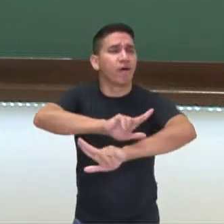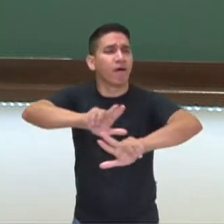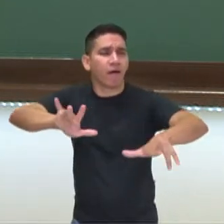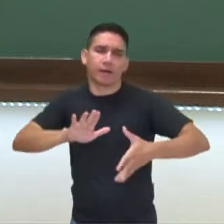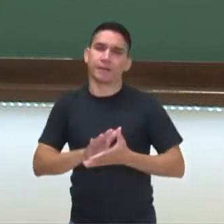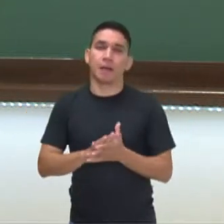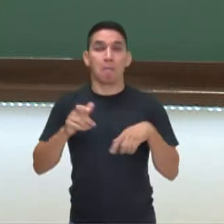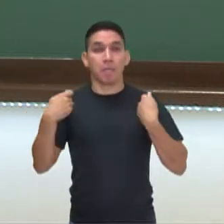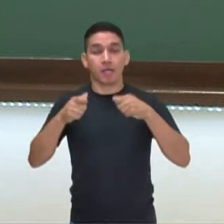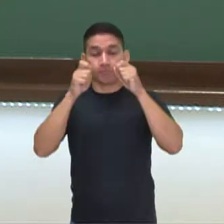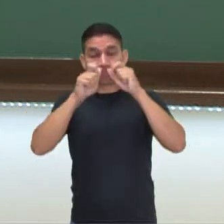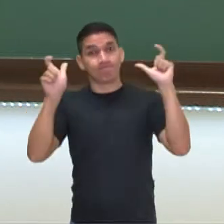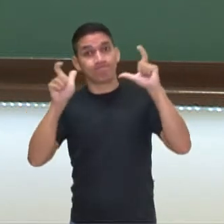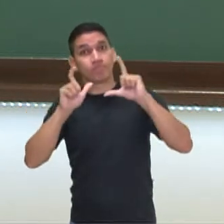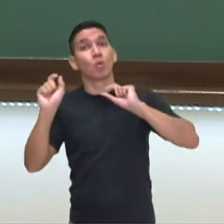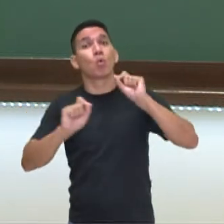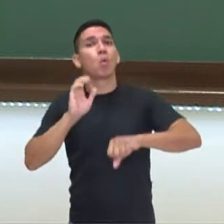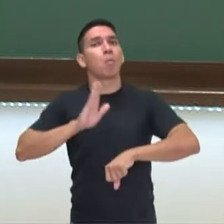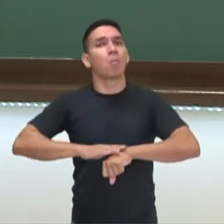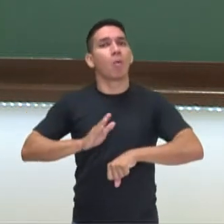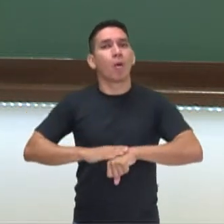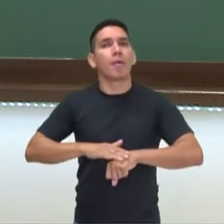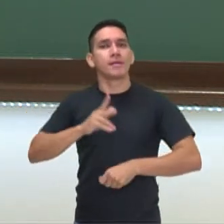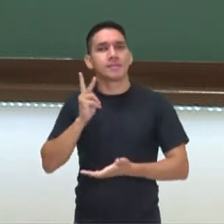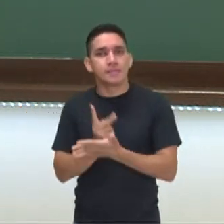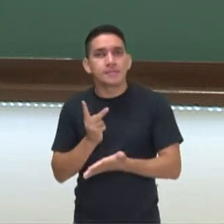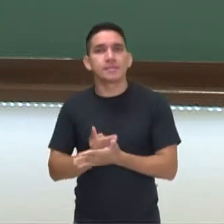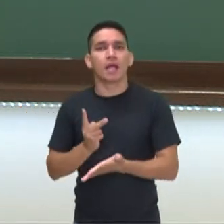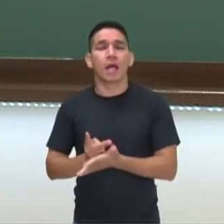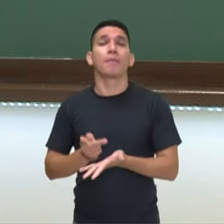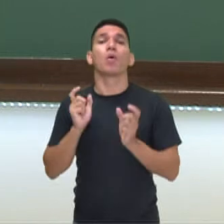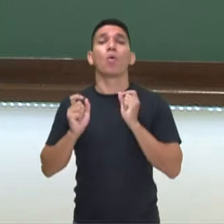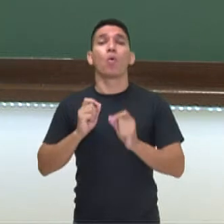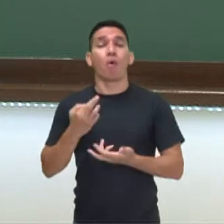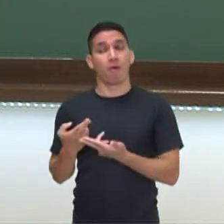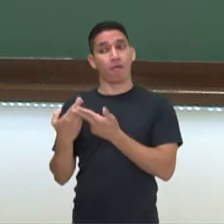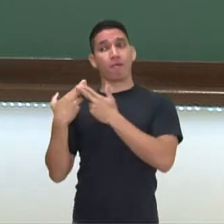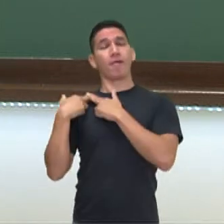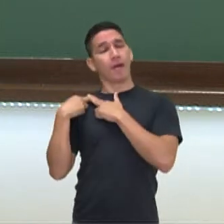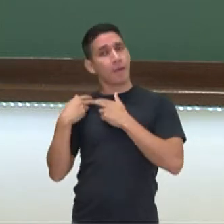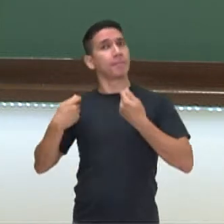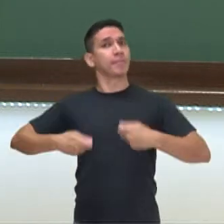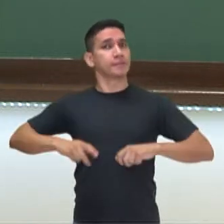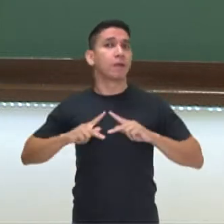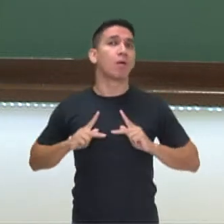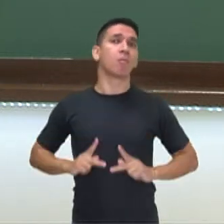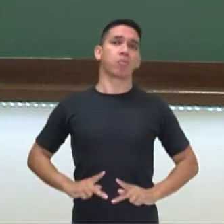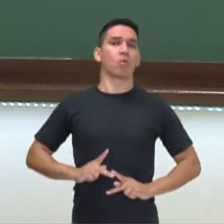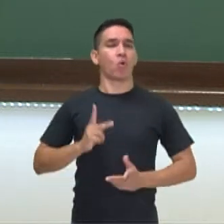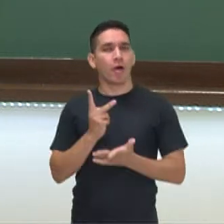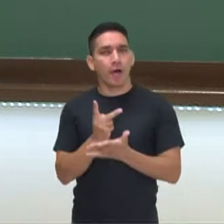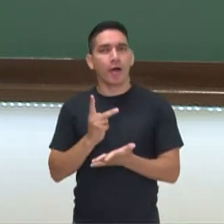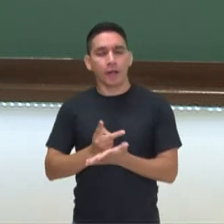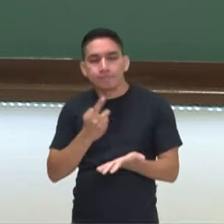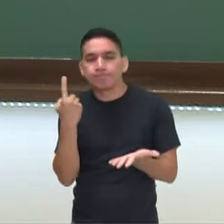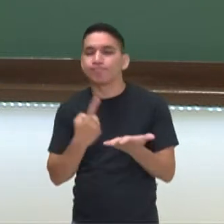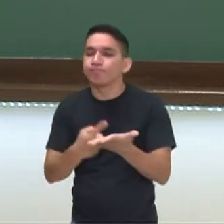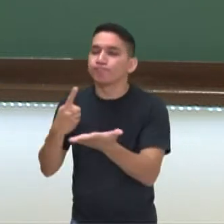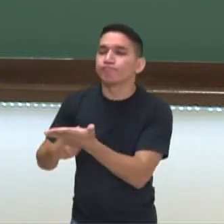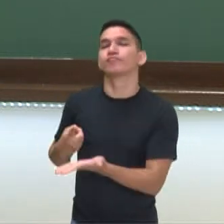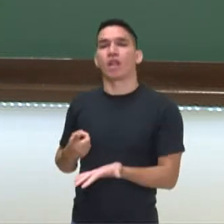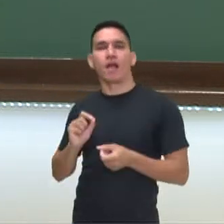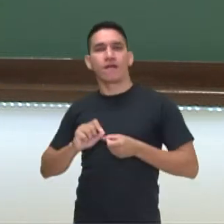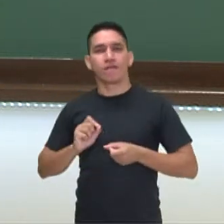estar atentos para atuar sempre com responsabilidade em nossas tarefas e as nossas